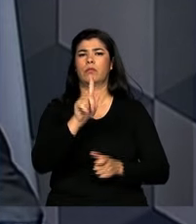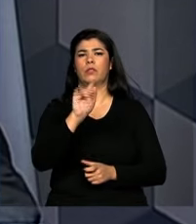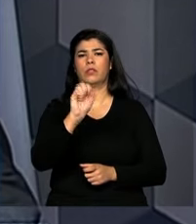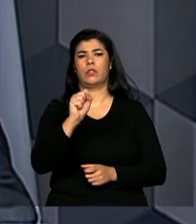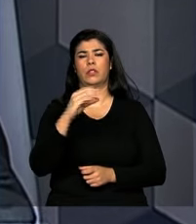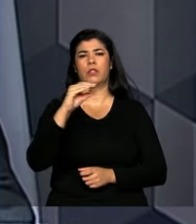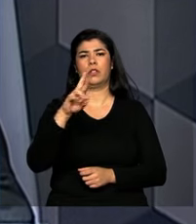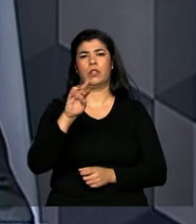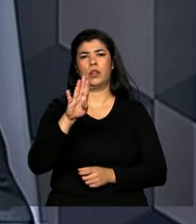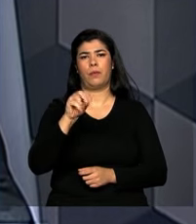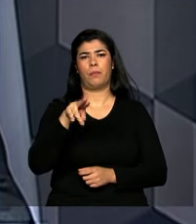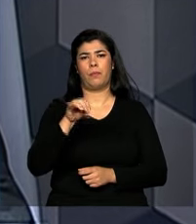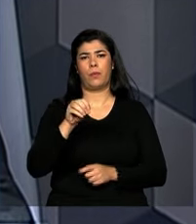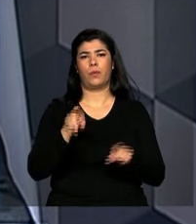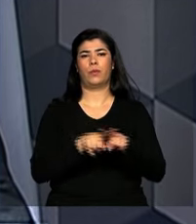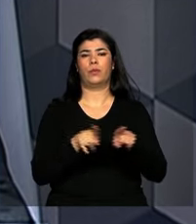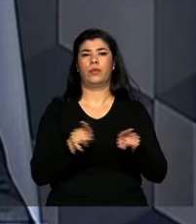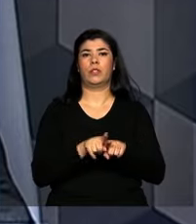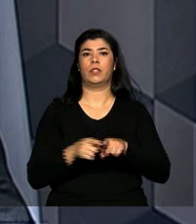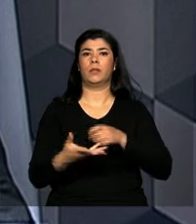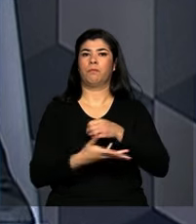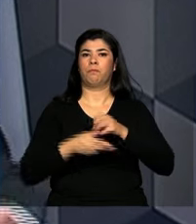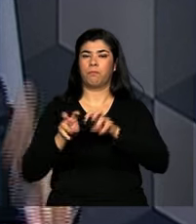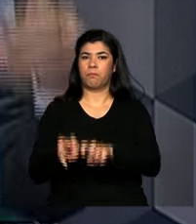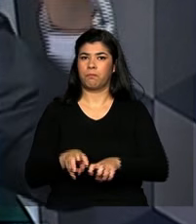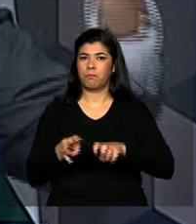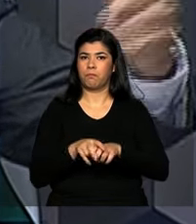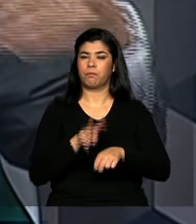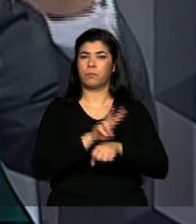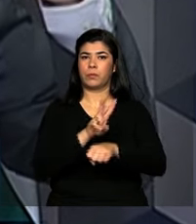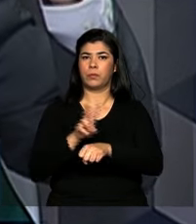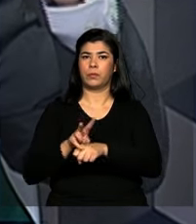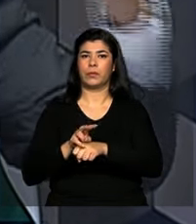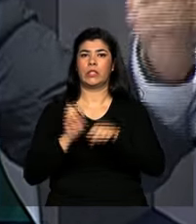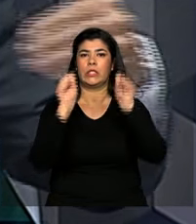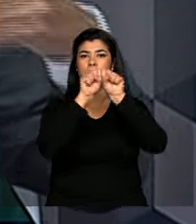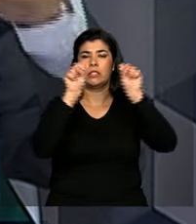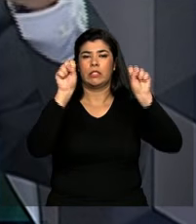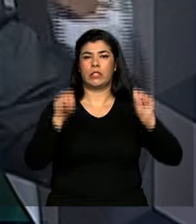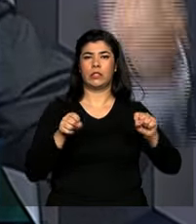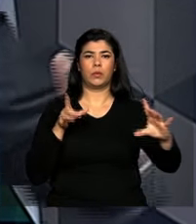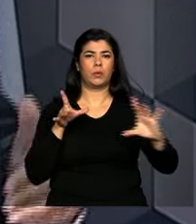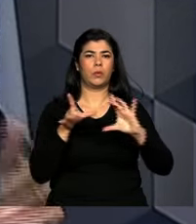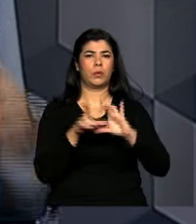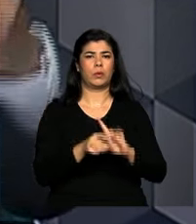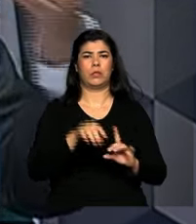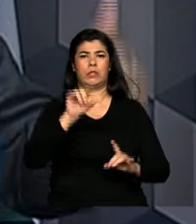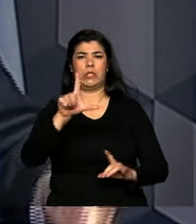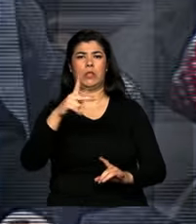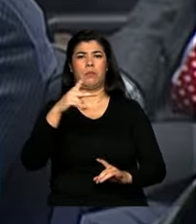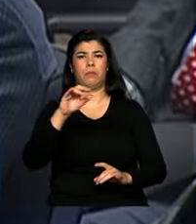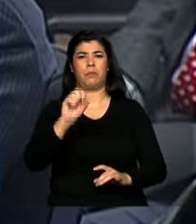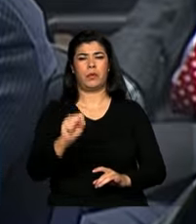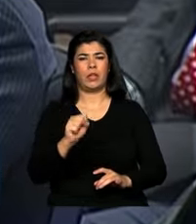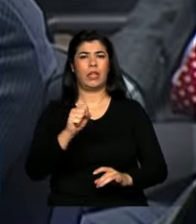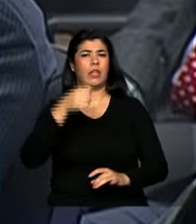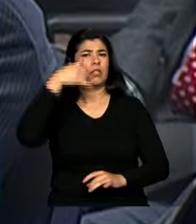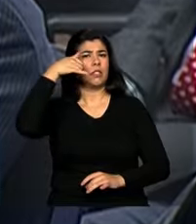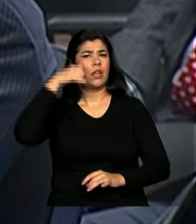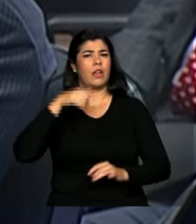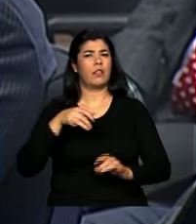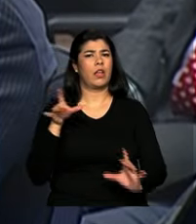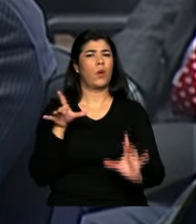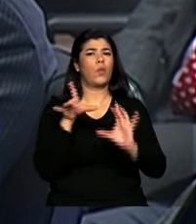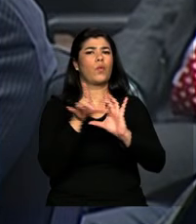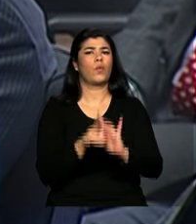intensificação sustentável da nossa agricultura, com sistemas integrados, ILPF, Integração Lavoura-Pecuária, Pecuária-Floresta